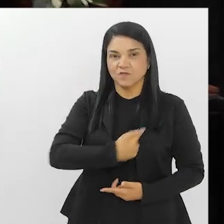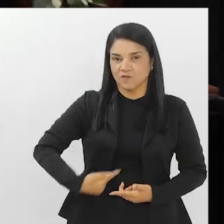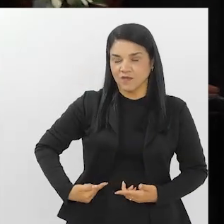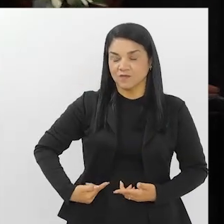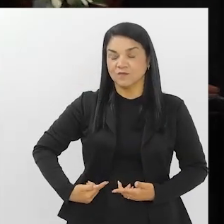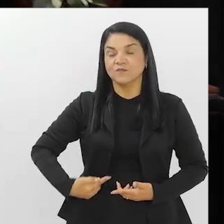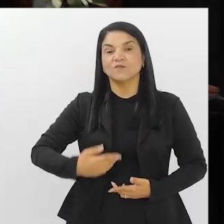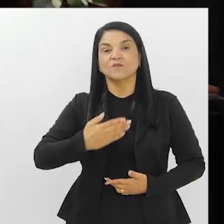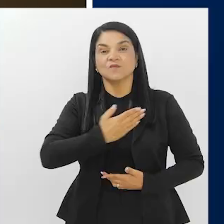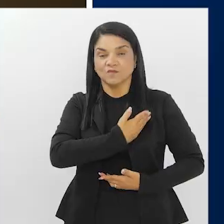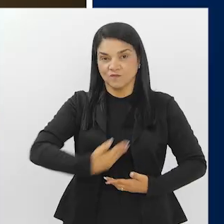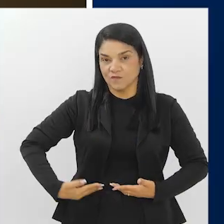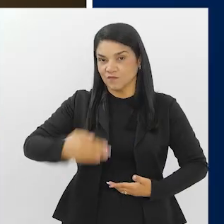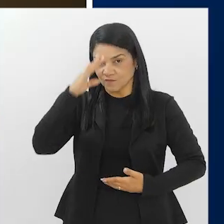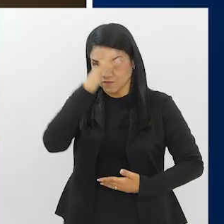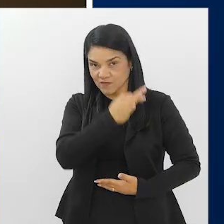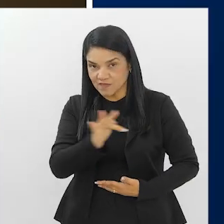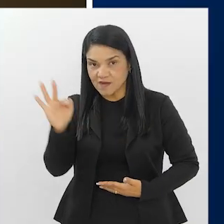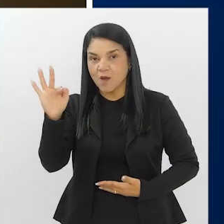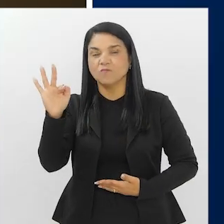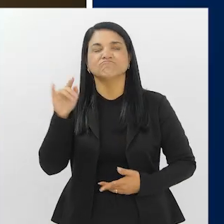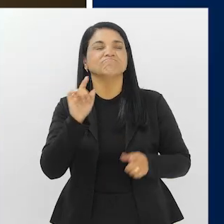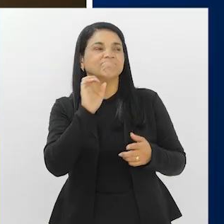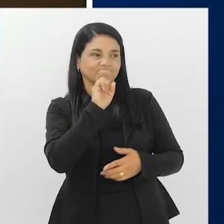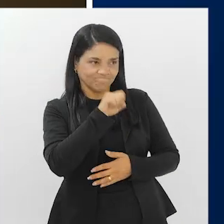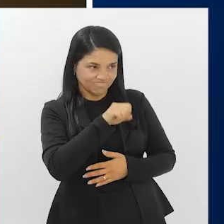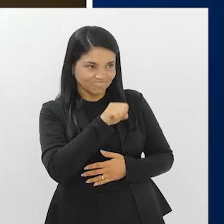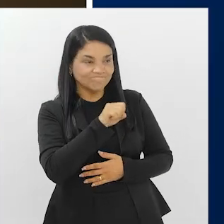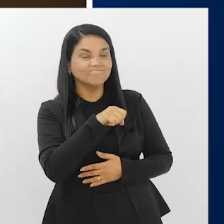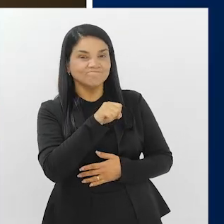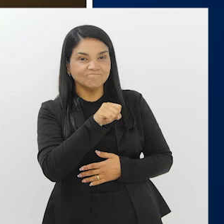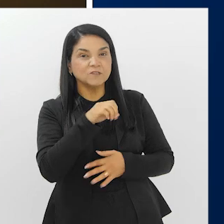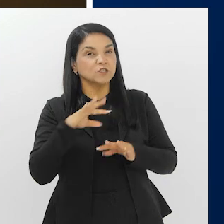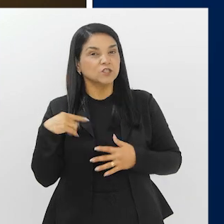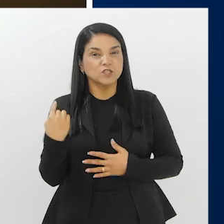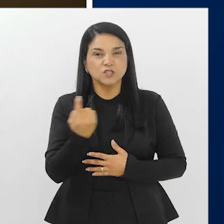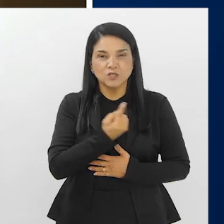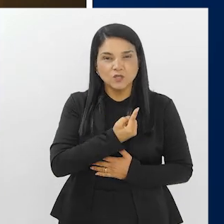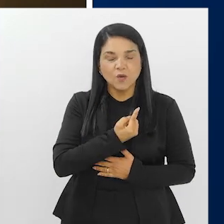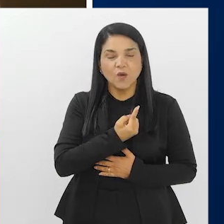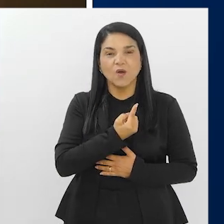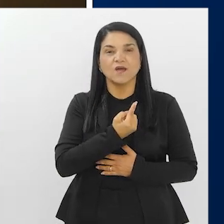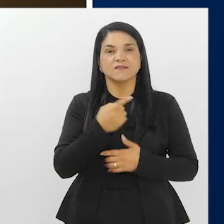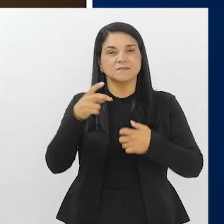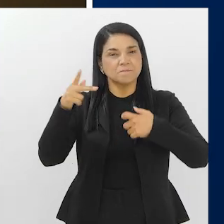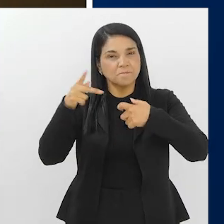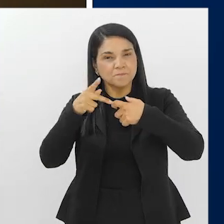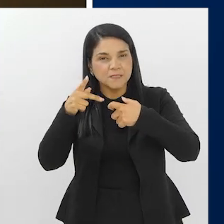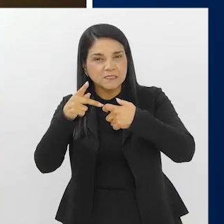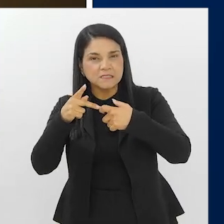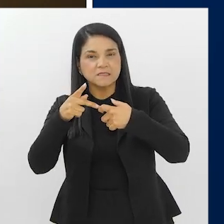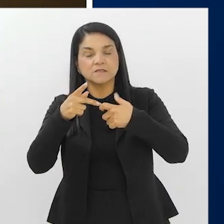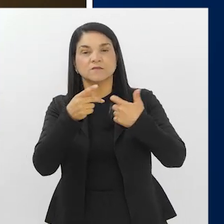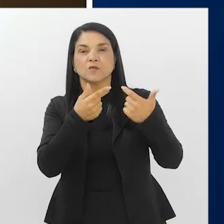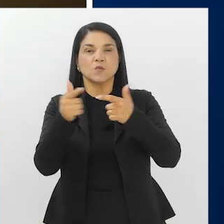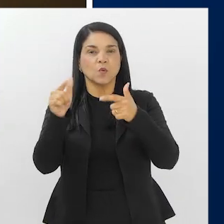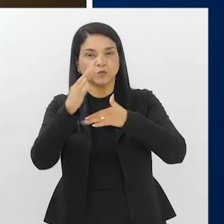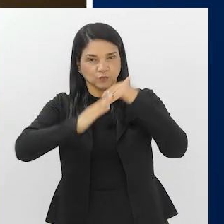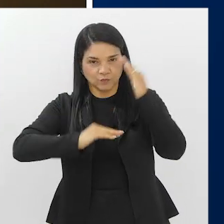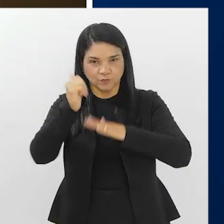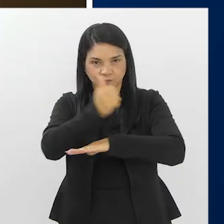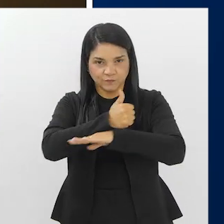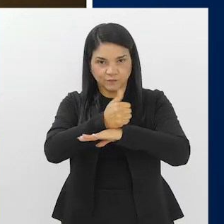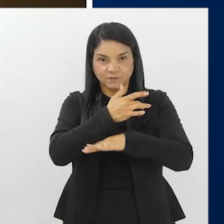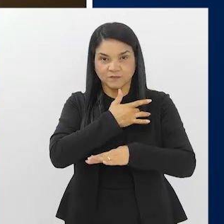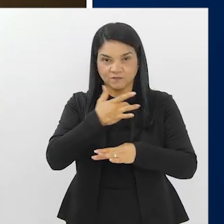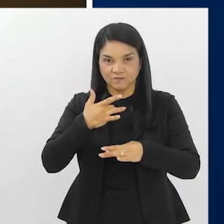é? Sim, uma prioridade do governo federal e que todos nós, né, inclusos os pediatras e outros profissionais de saúde, a